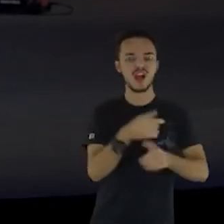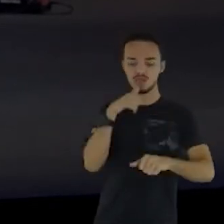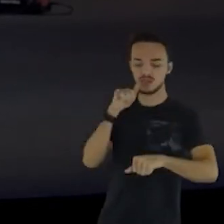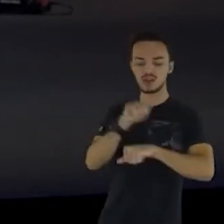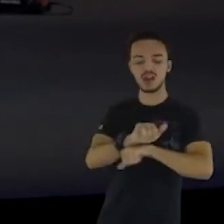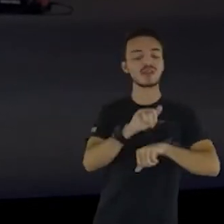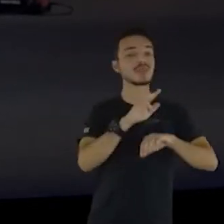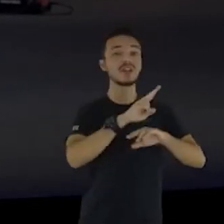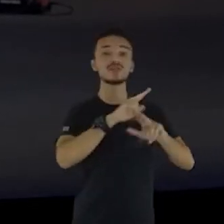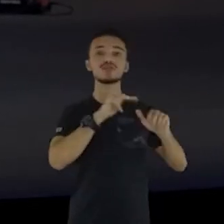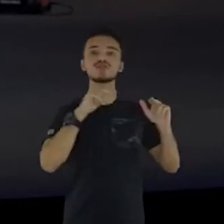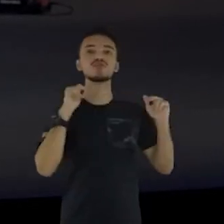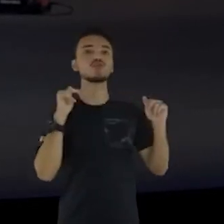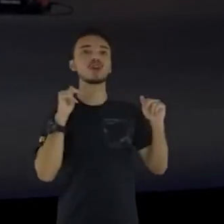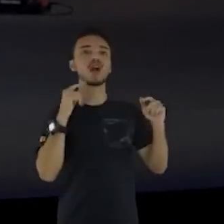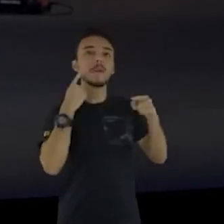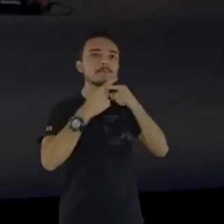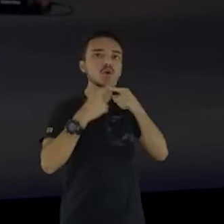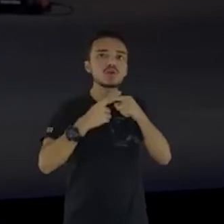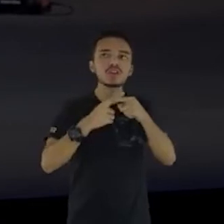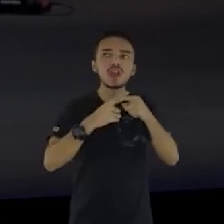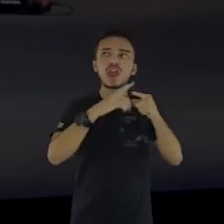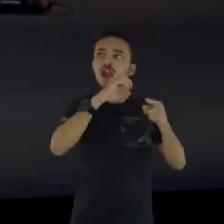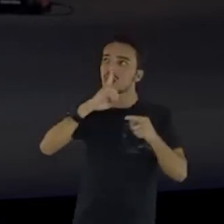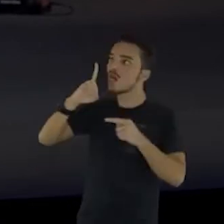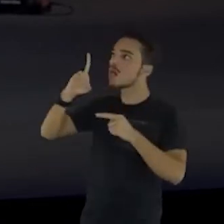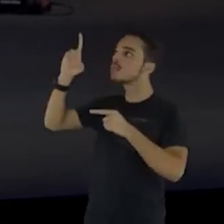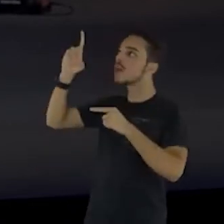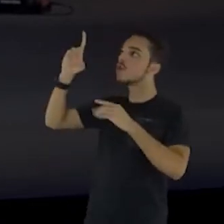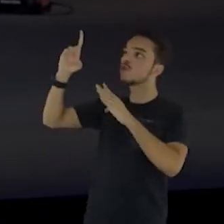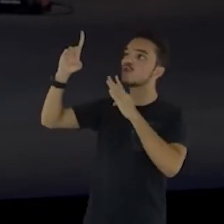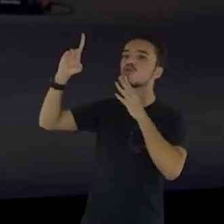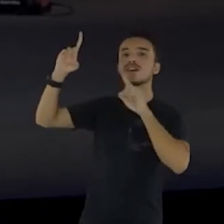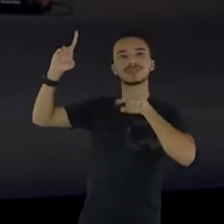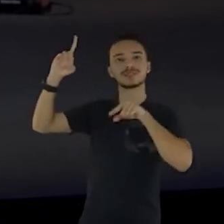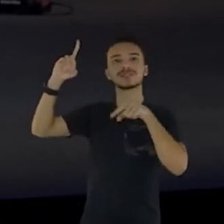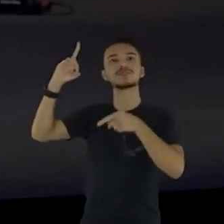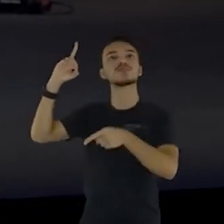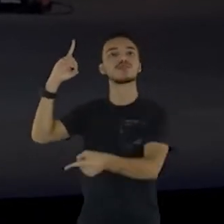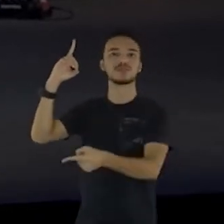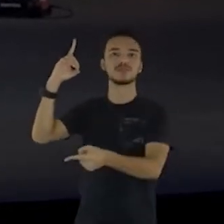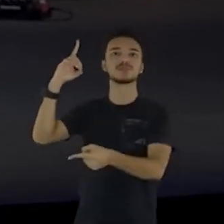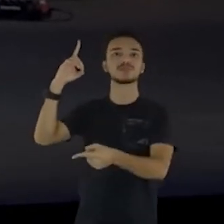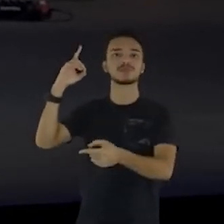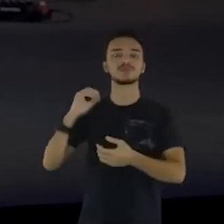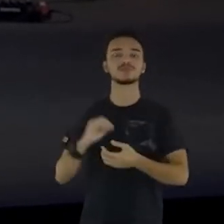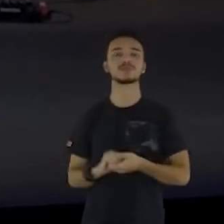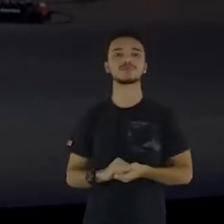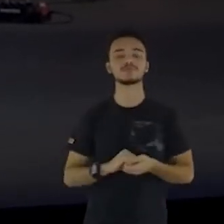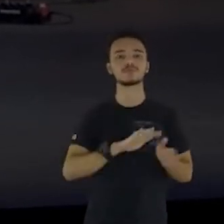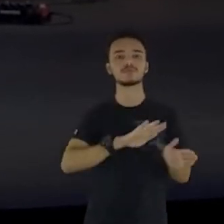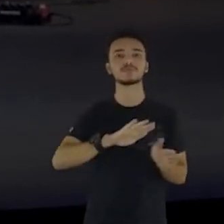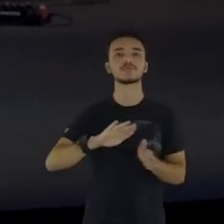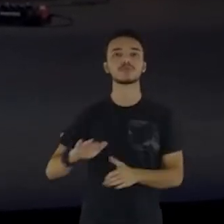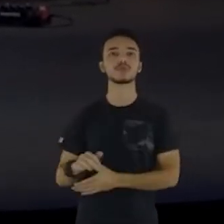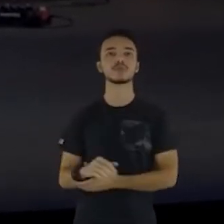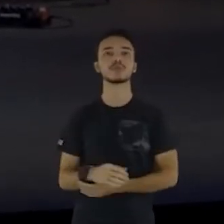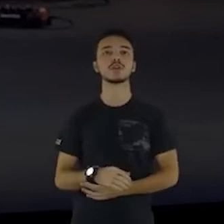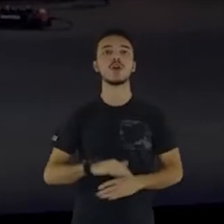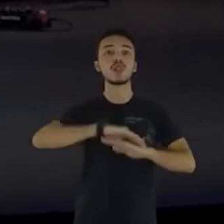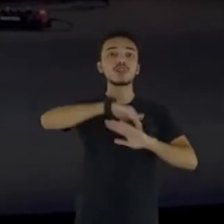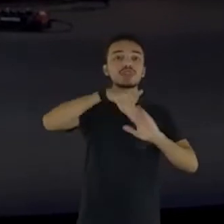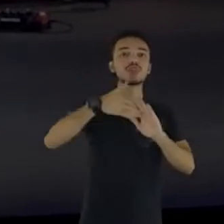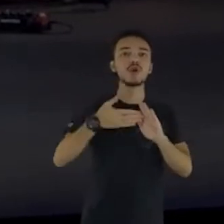Entenda uma coisa, todos podemos crescer mais em Jesus. Quando ficamos mais maduros, temos